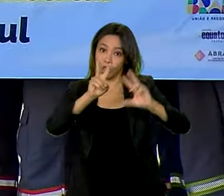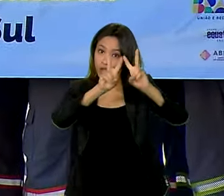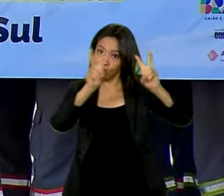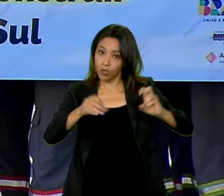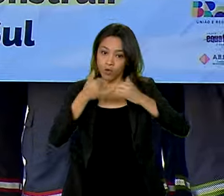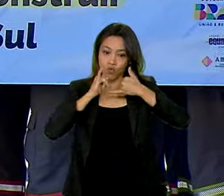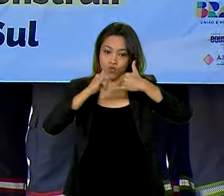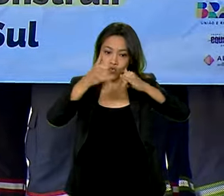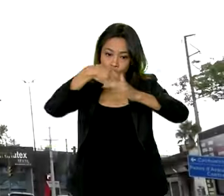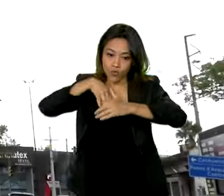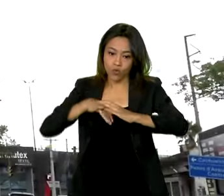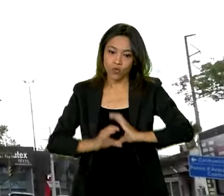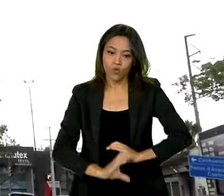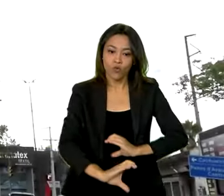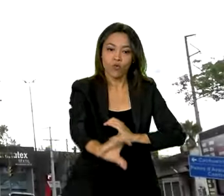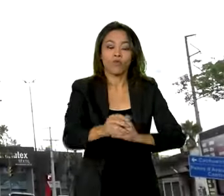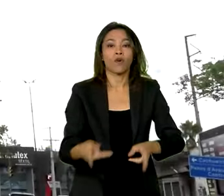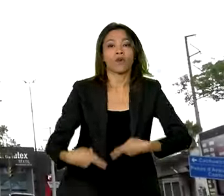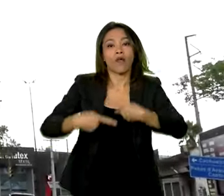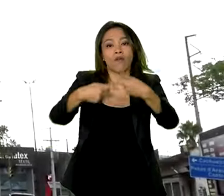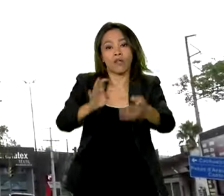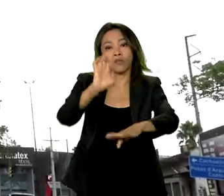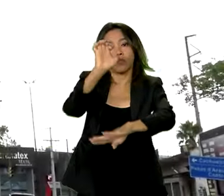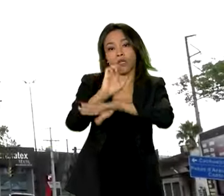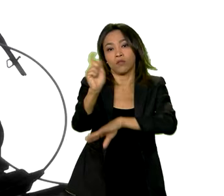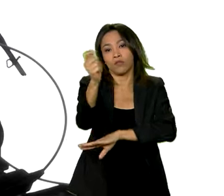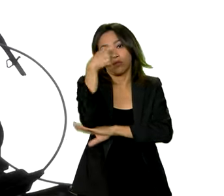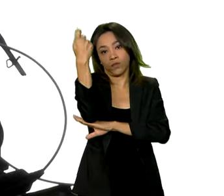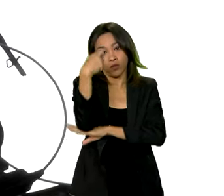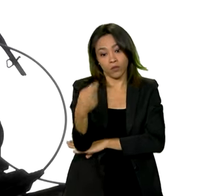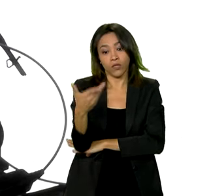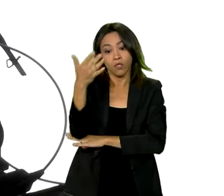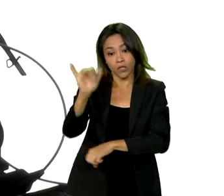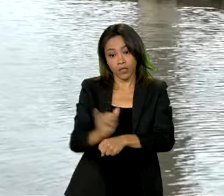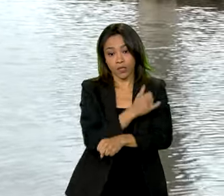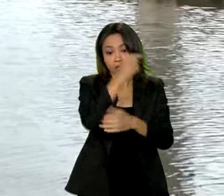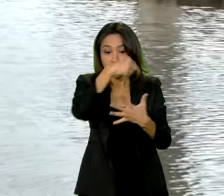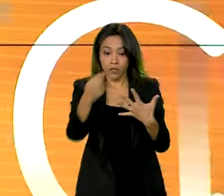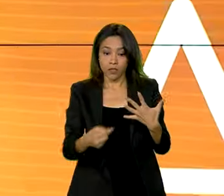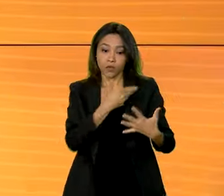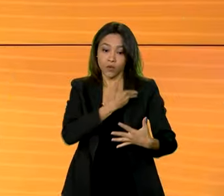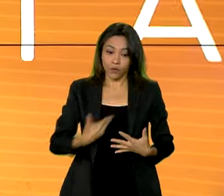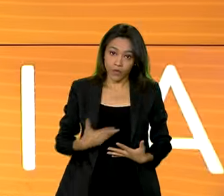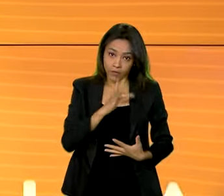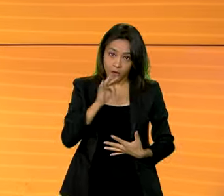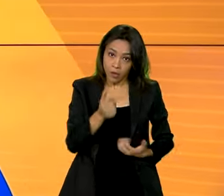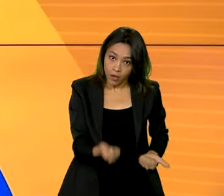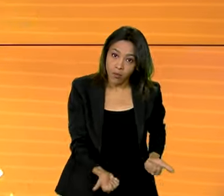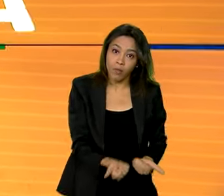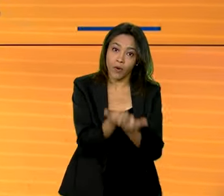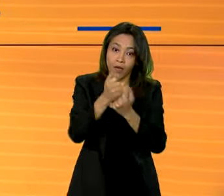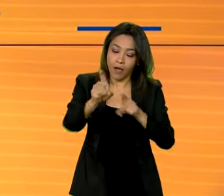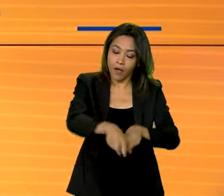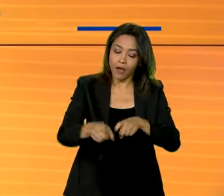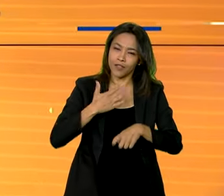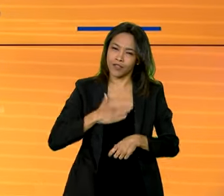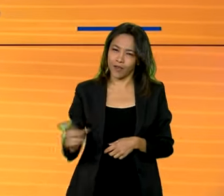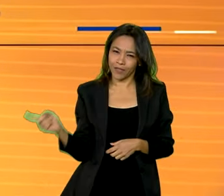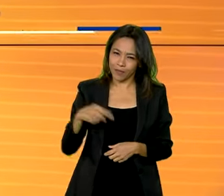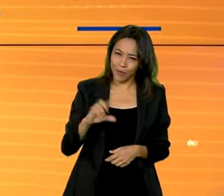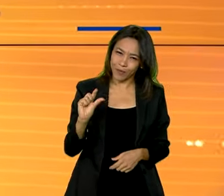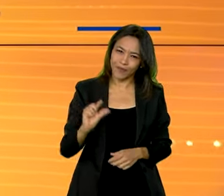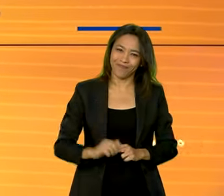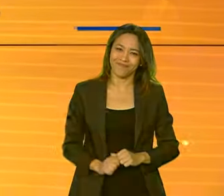elétrica foram enviados para o Rio Grande do Sul. E as ações do governo federal para apoiar agricultores do estado. A gente volta já já.